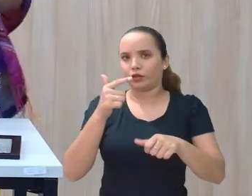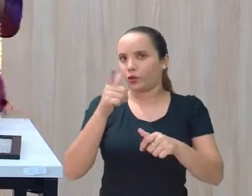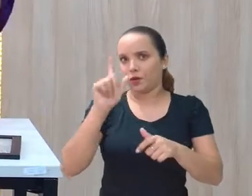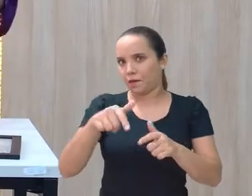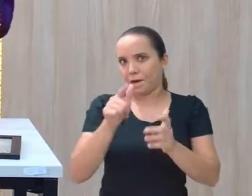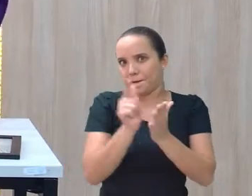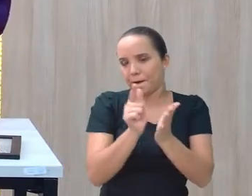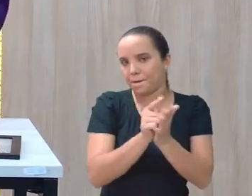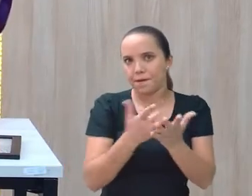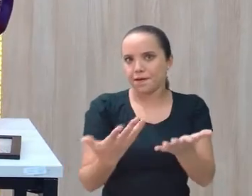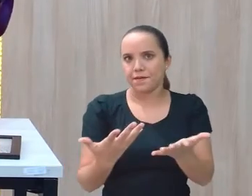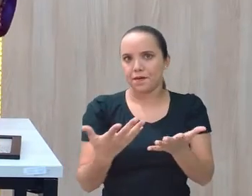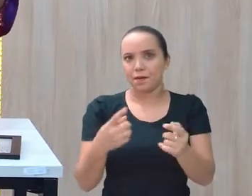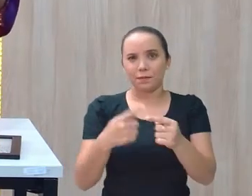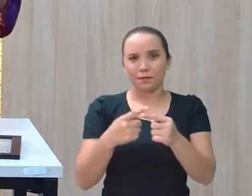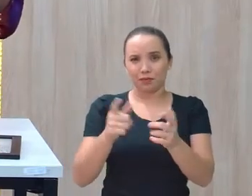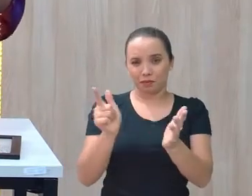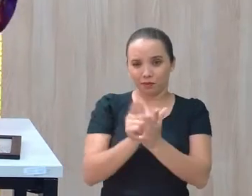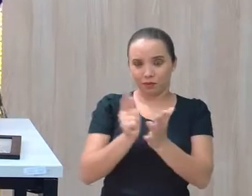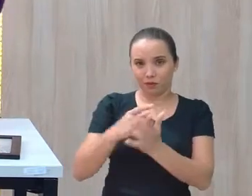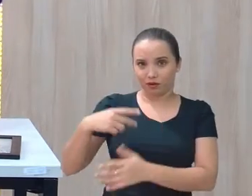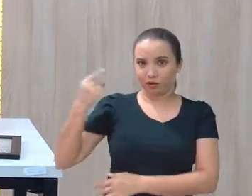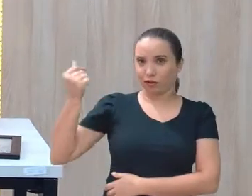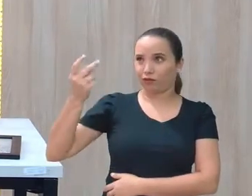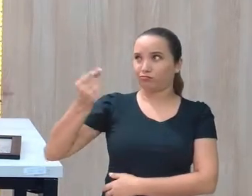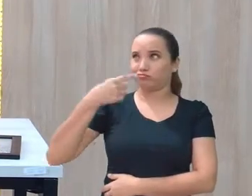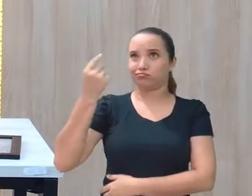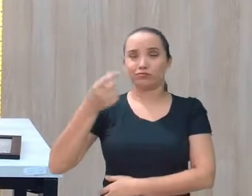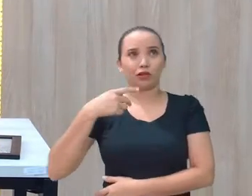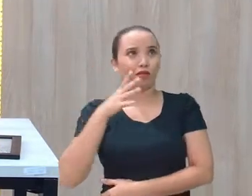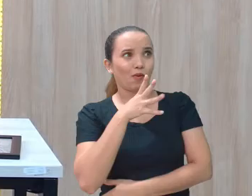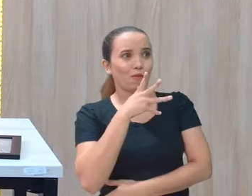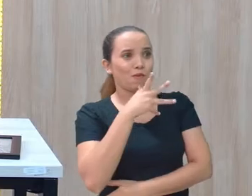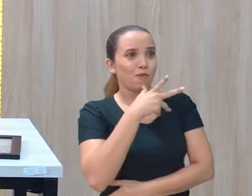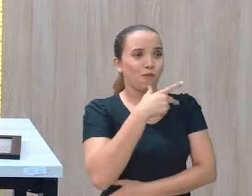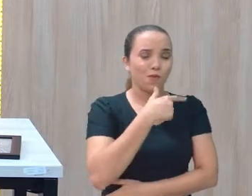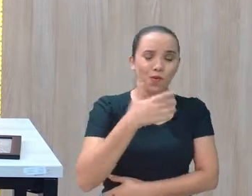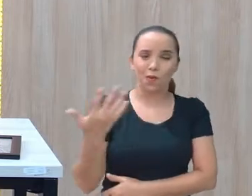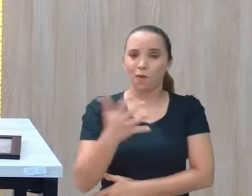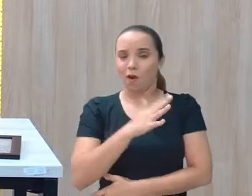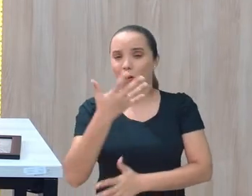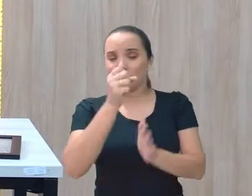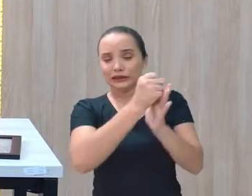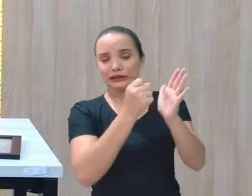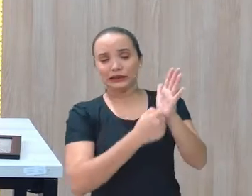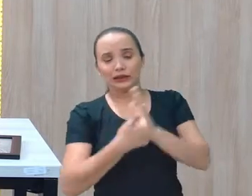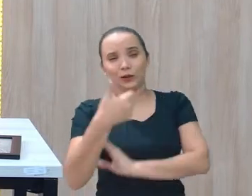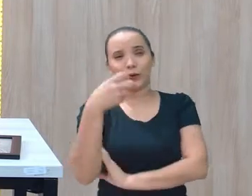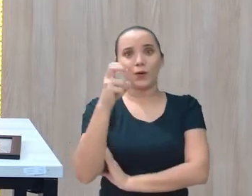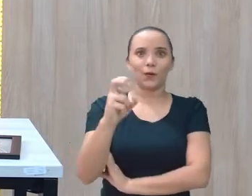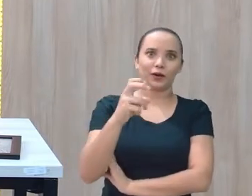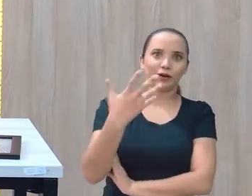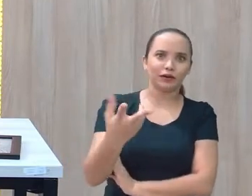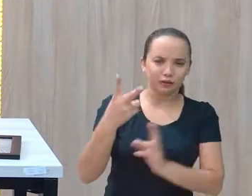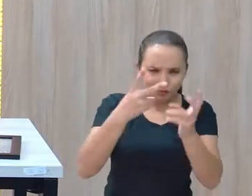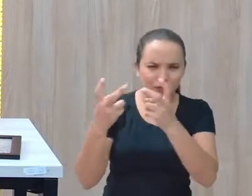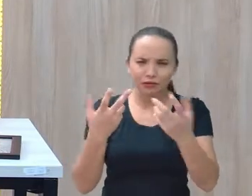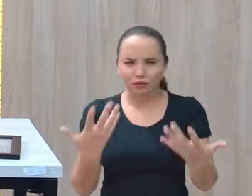papel. O papel veio, olha, menino, no século XV. Vê para